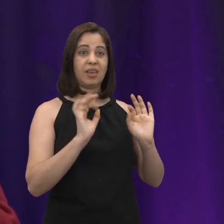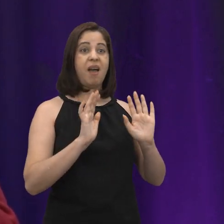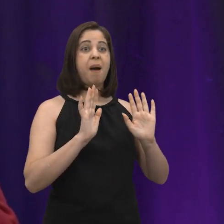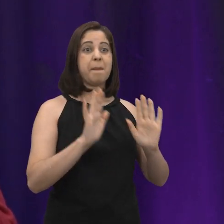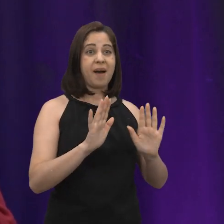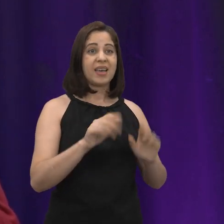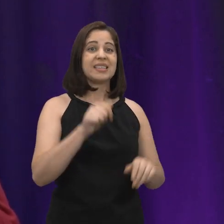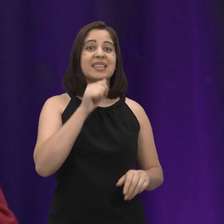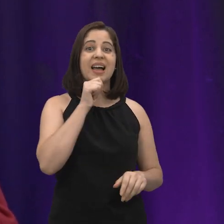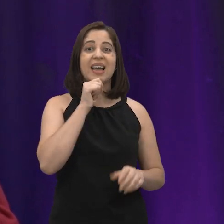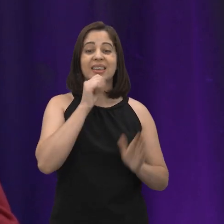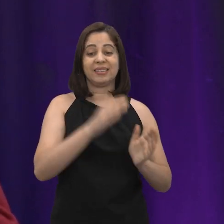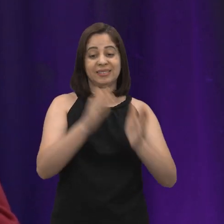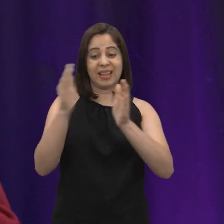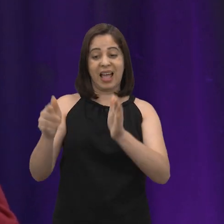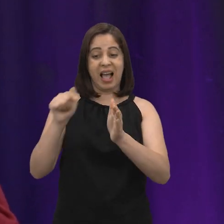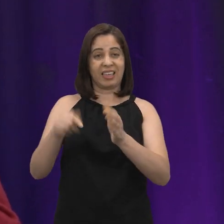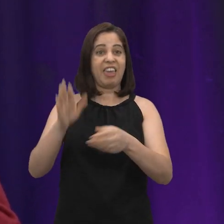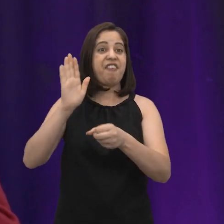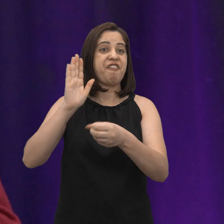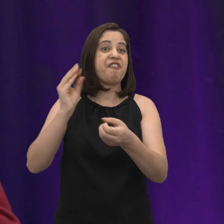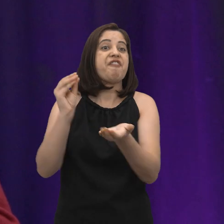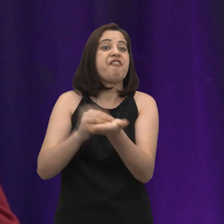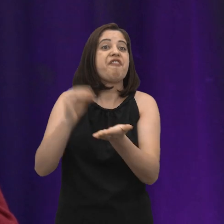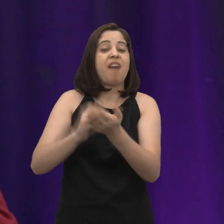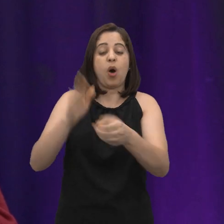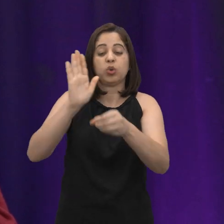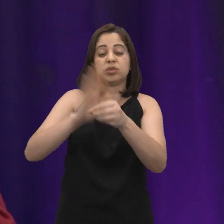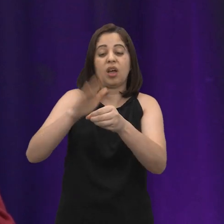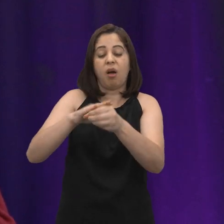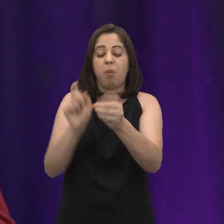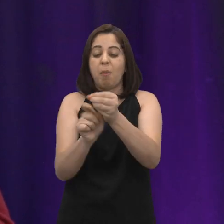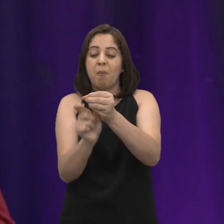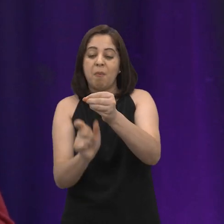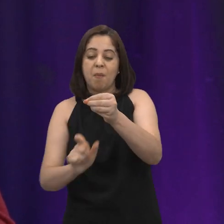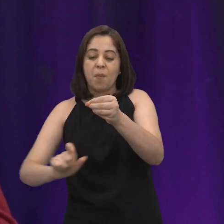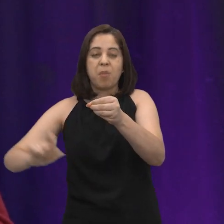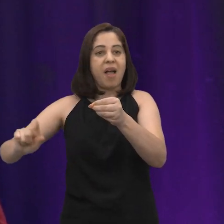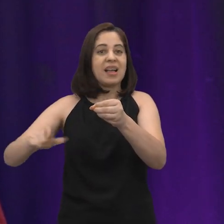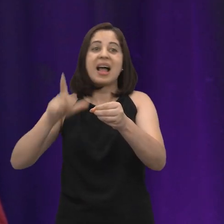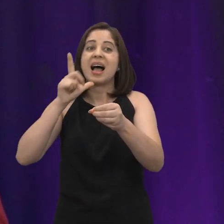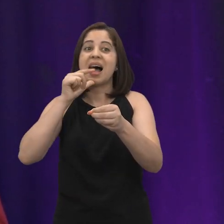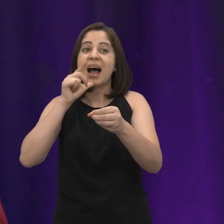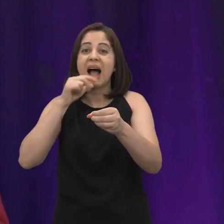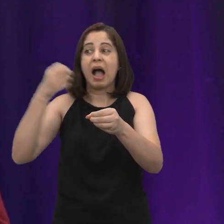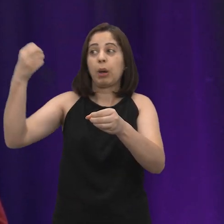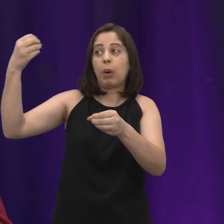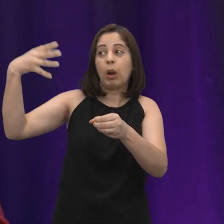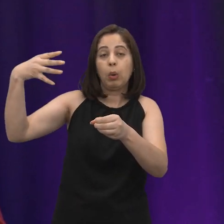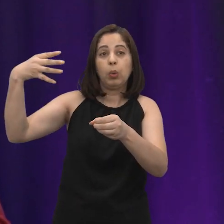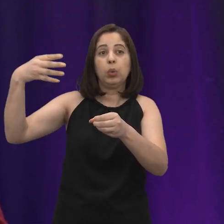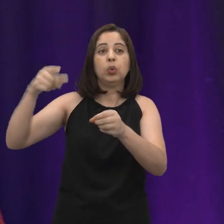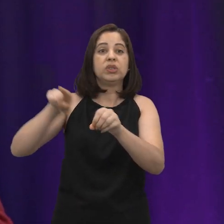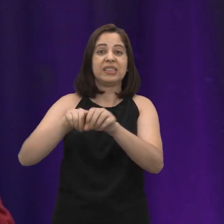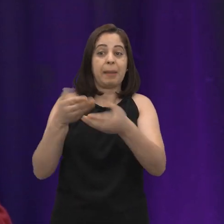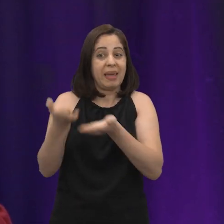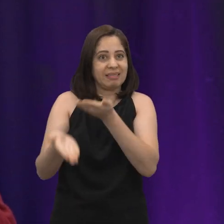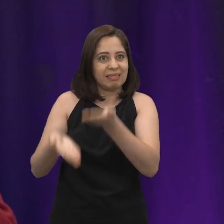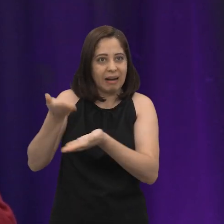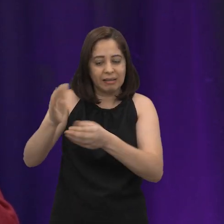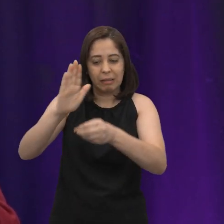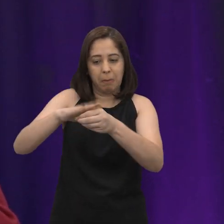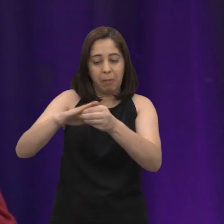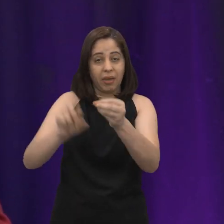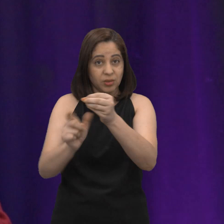ainda déficit de saneamento no sentido completo do saneamento ambiental, não só água e esgoto,